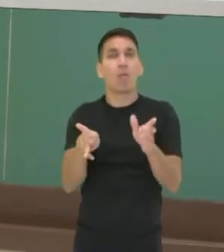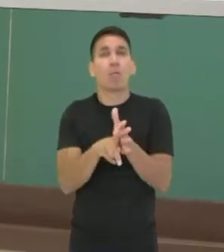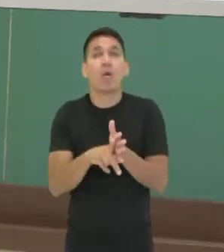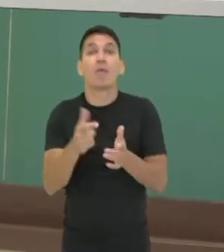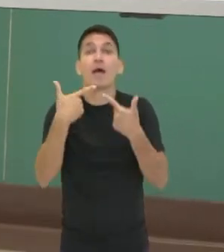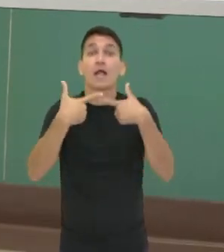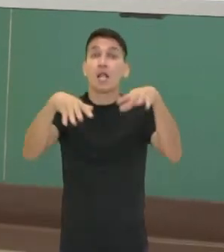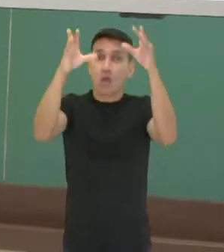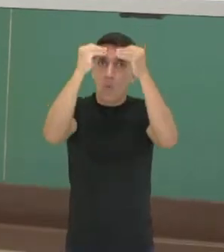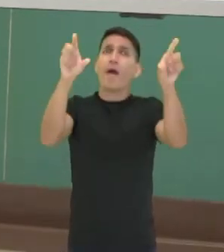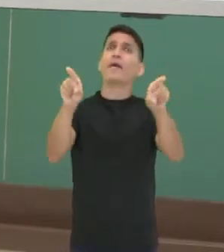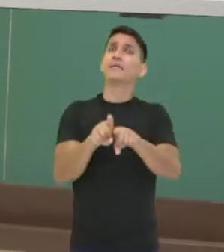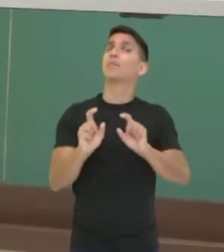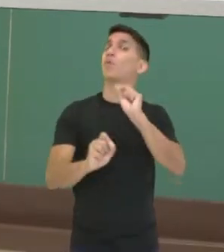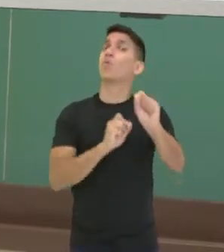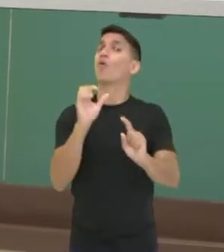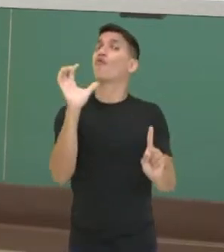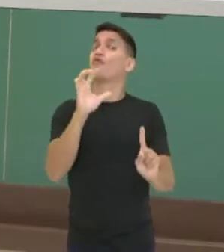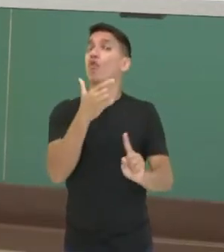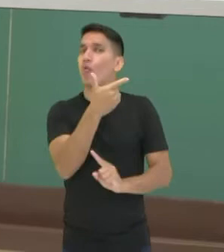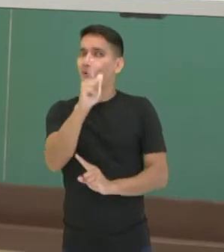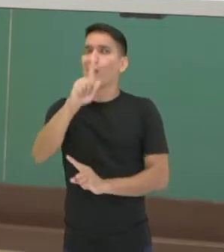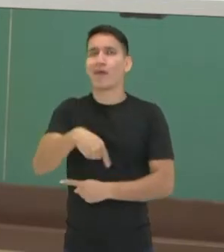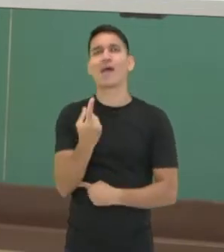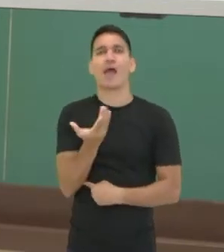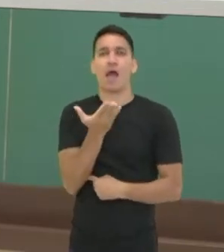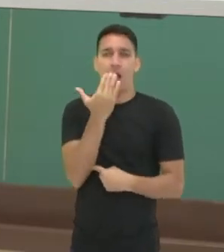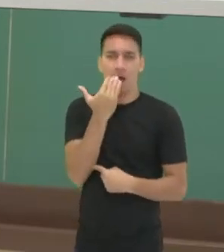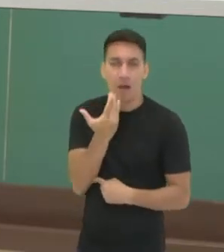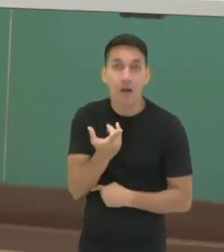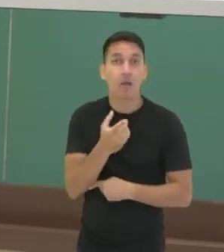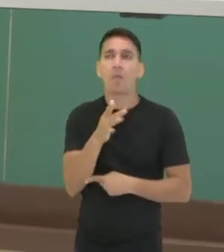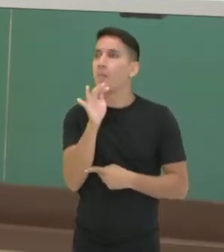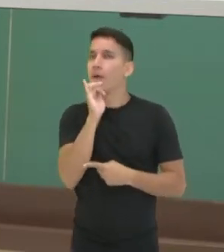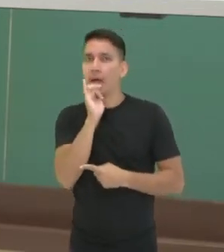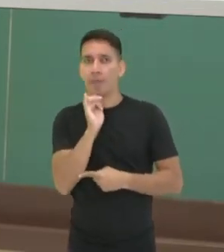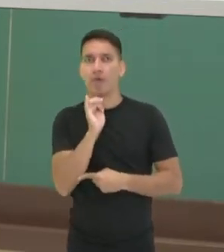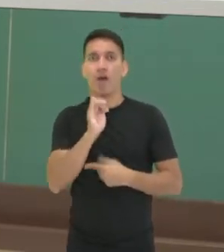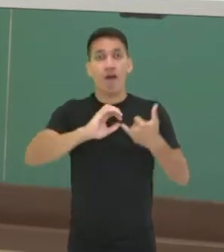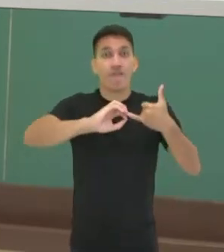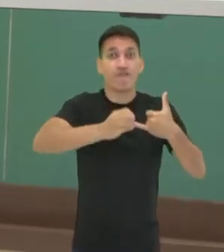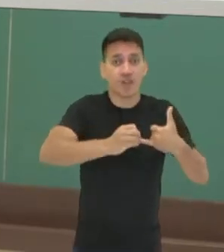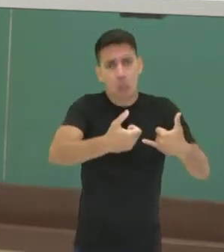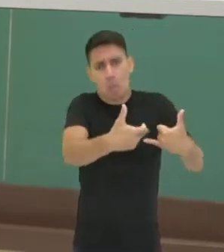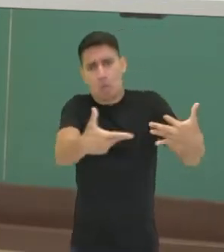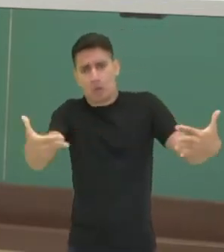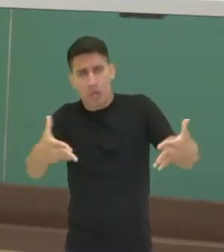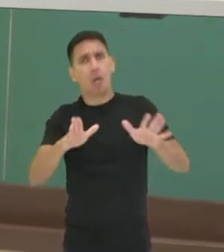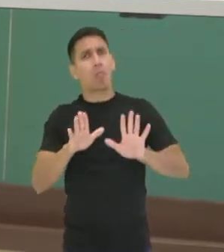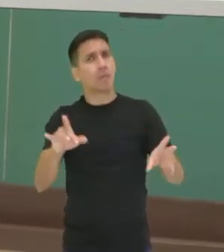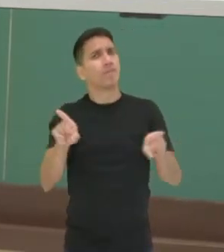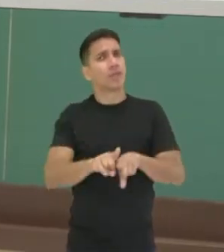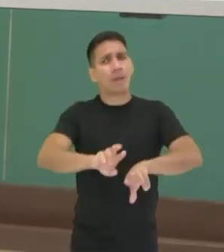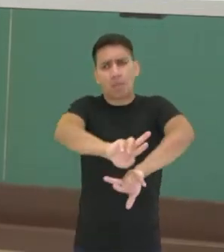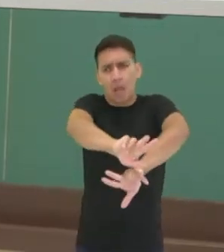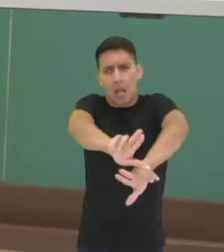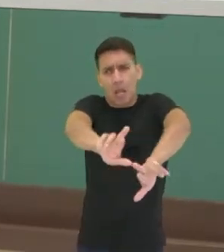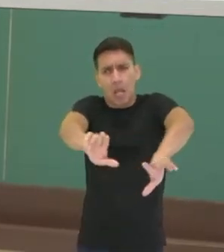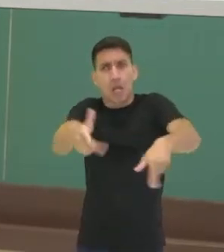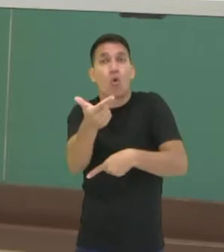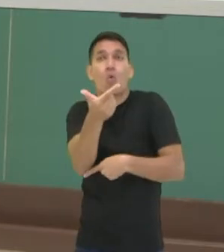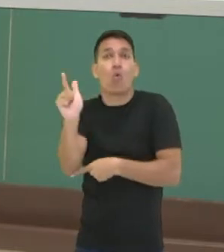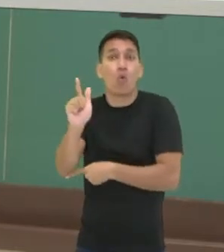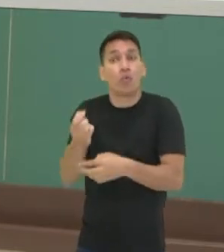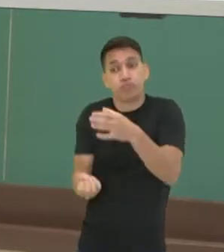hábitos alimentares. Não apenas a feijoada, mas muitos outros pratos típicos que têm